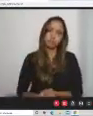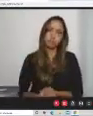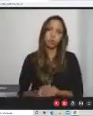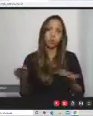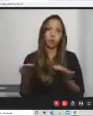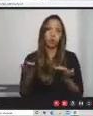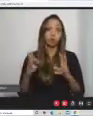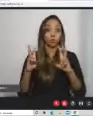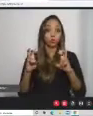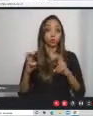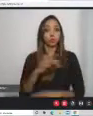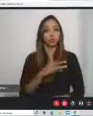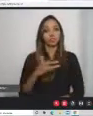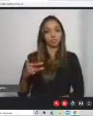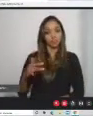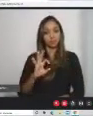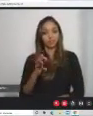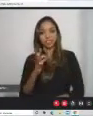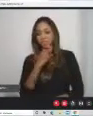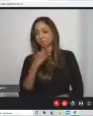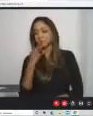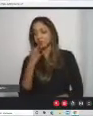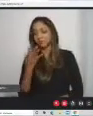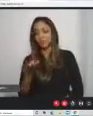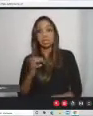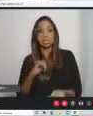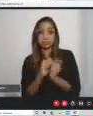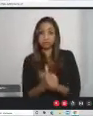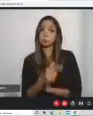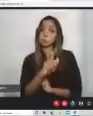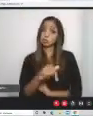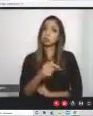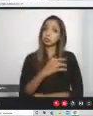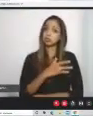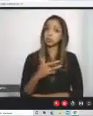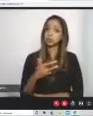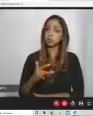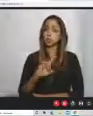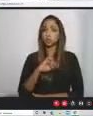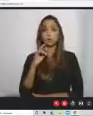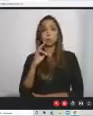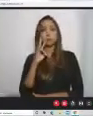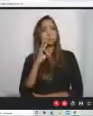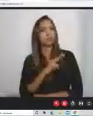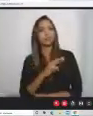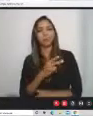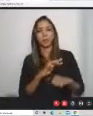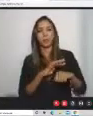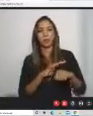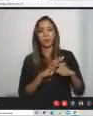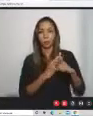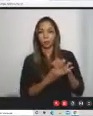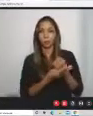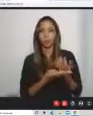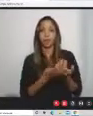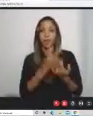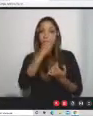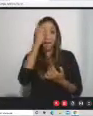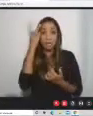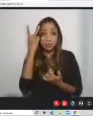vereadora Fativã? Esporte é saúde, gente. A gente está acompanhando nessa pandemia que as pessoas que têm comorbidade são as pessoas que estão sofrendo os